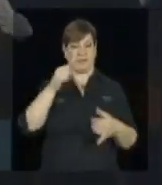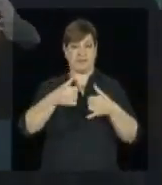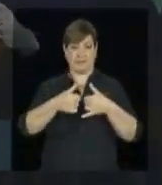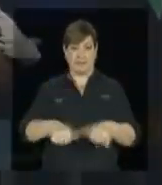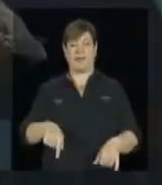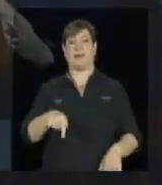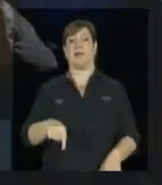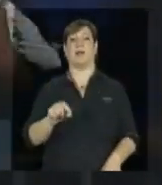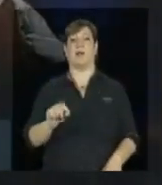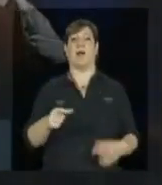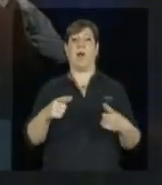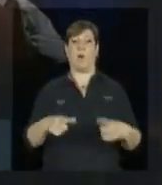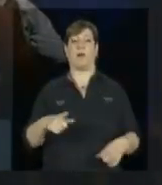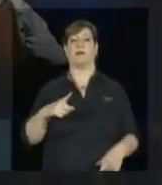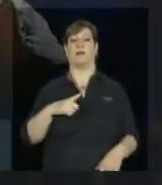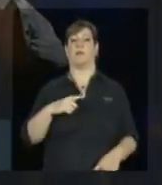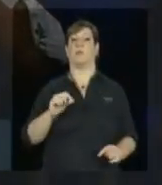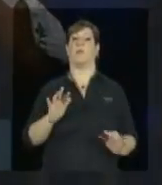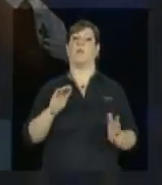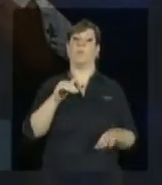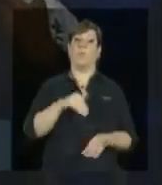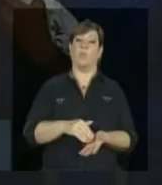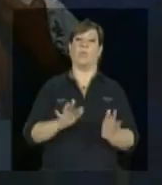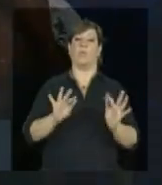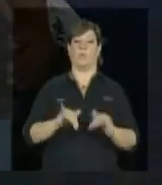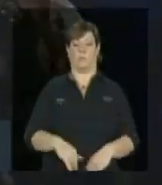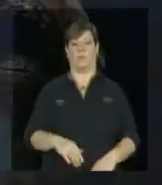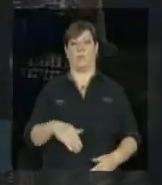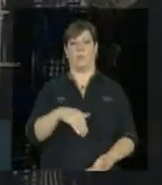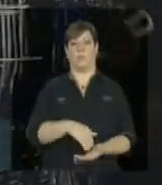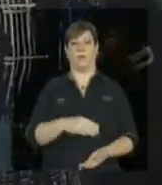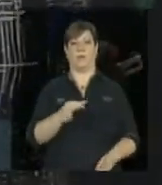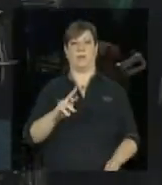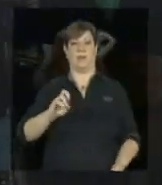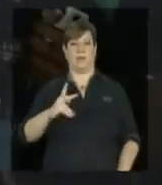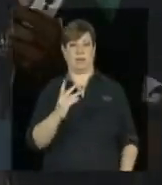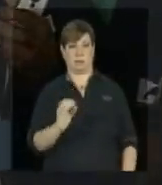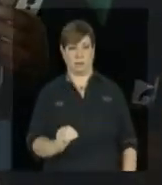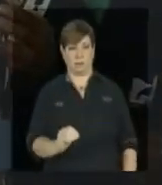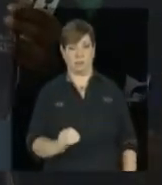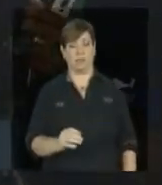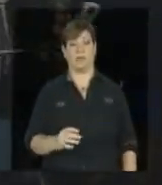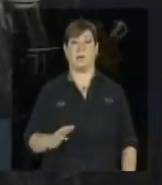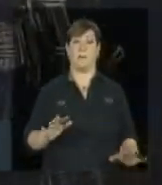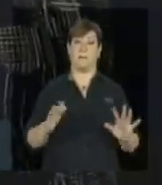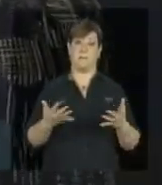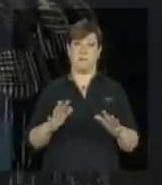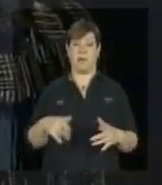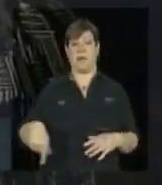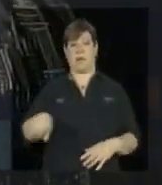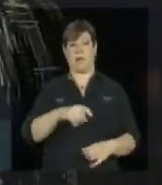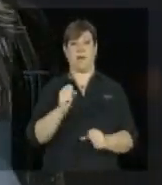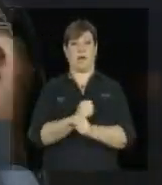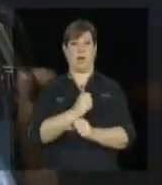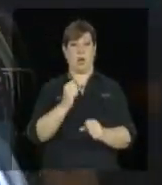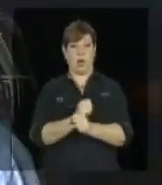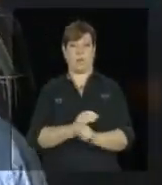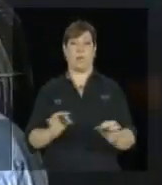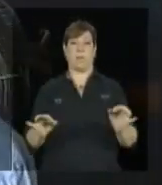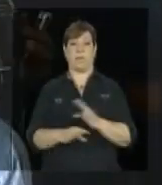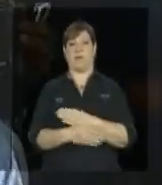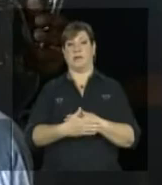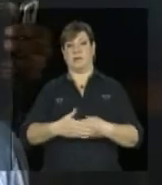se inicia o último trecho. A previsão é que as obras estejam